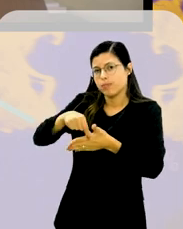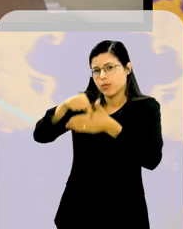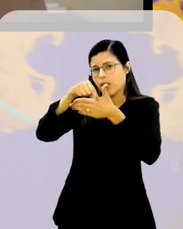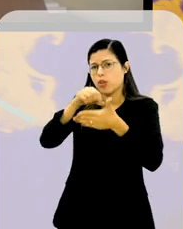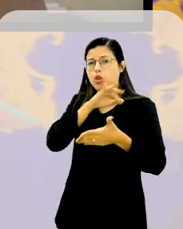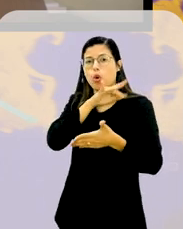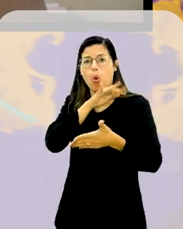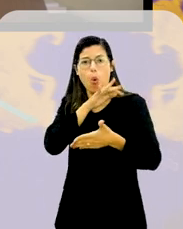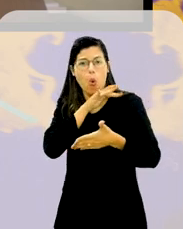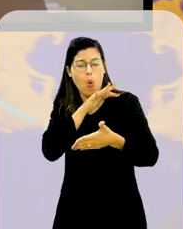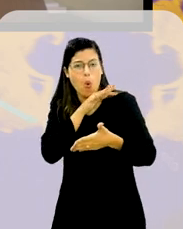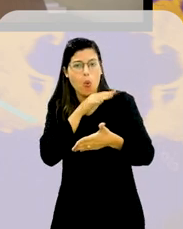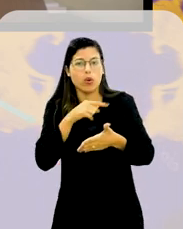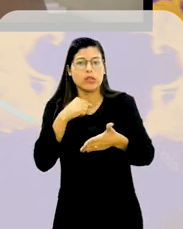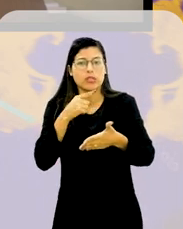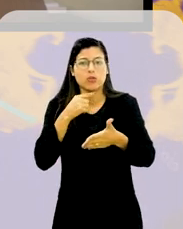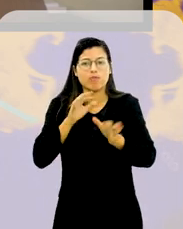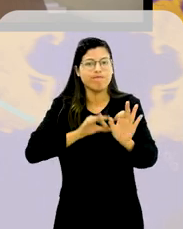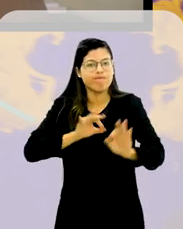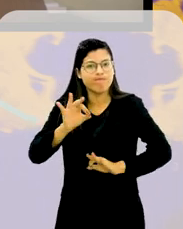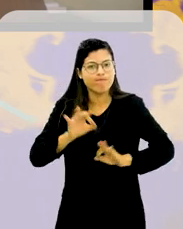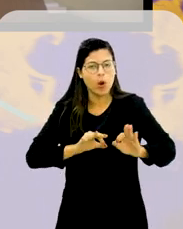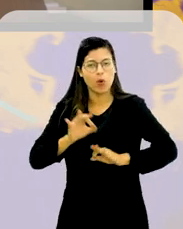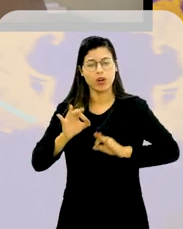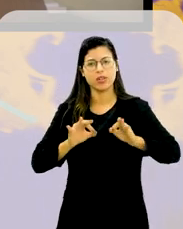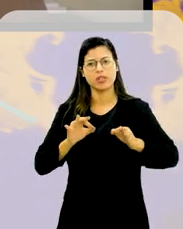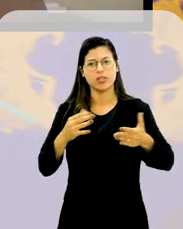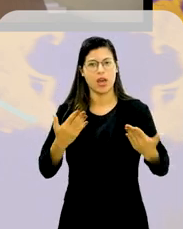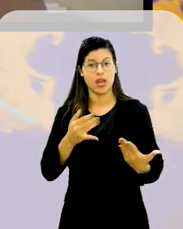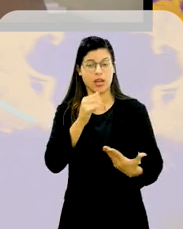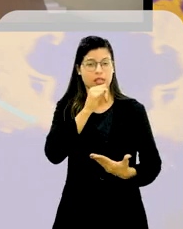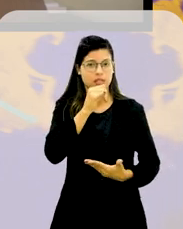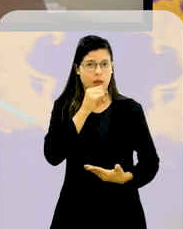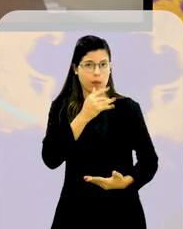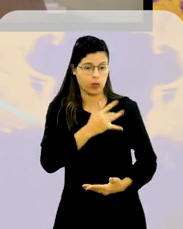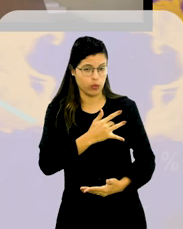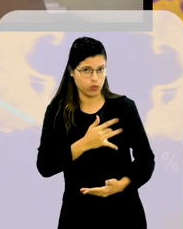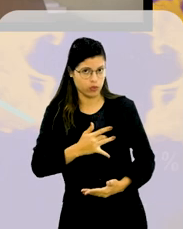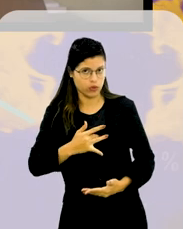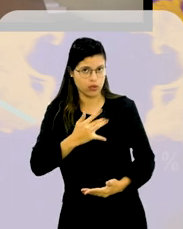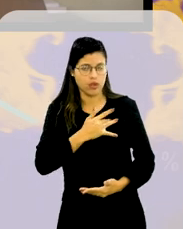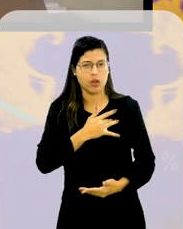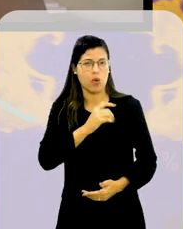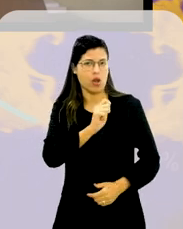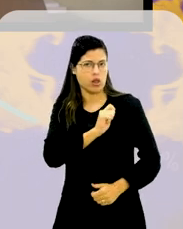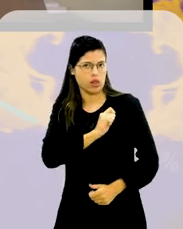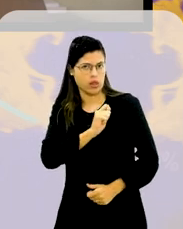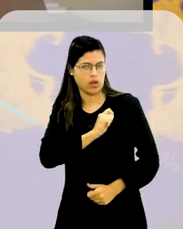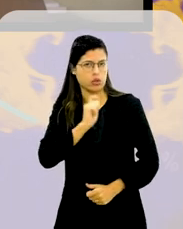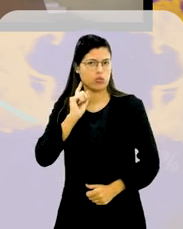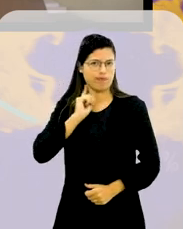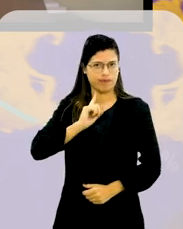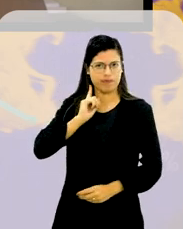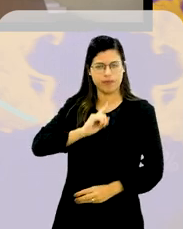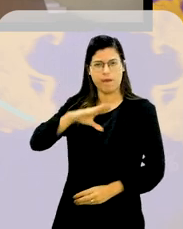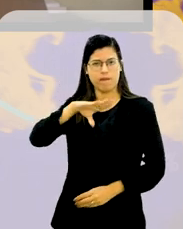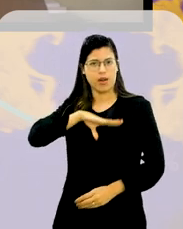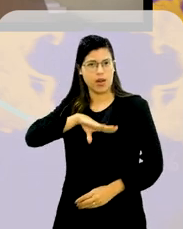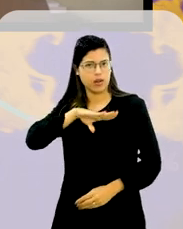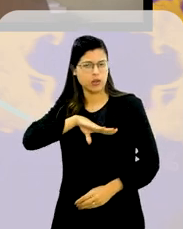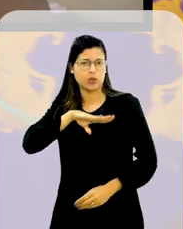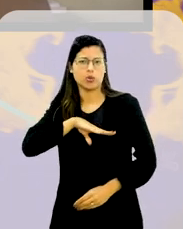do péssimo dirigente do péssimo administrador que levou por exemplo Cruzeiro